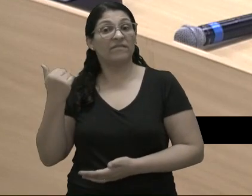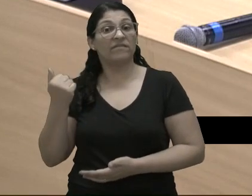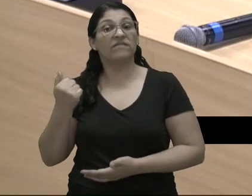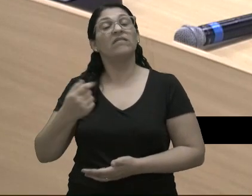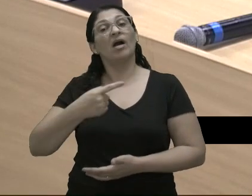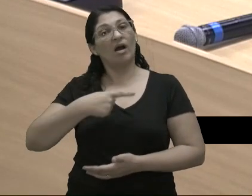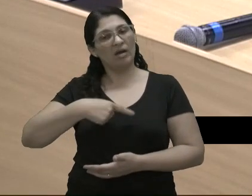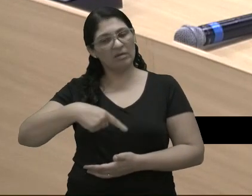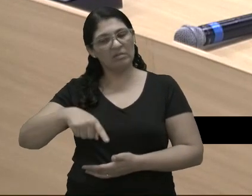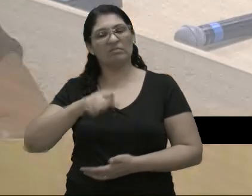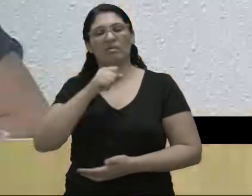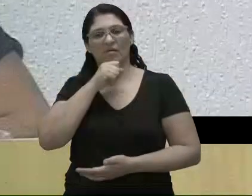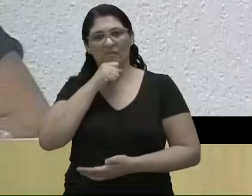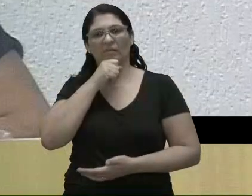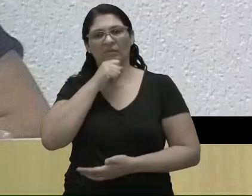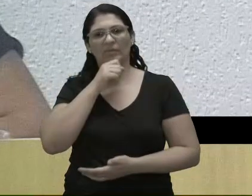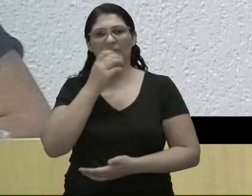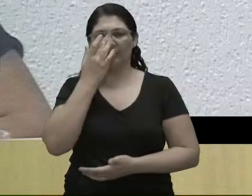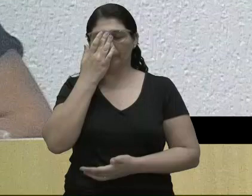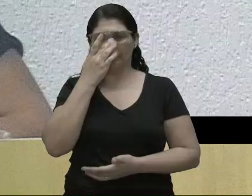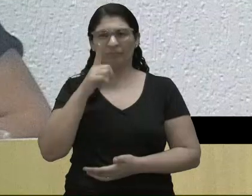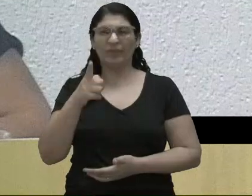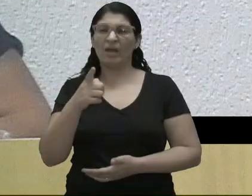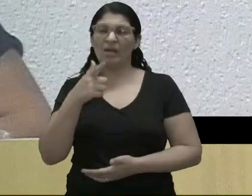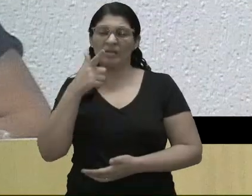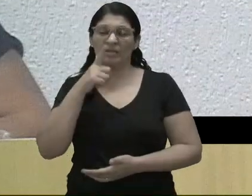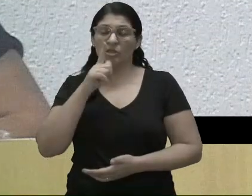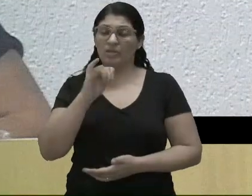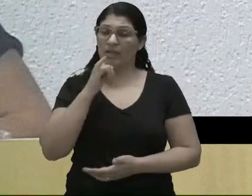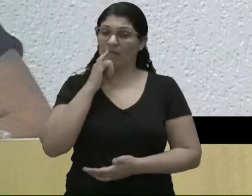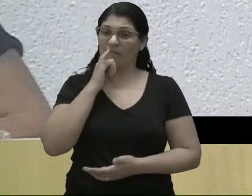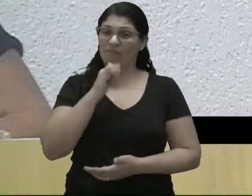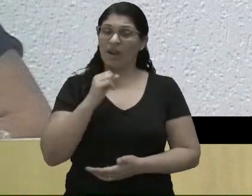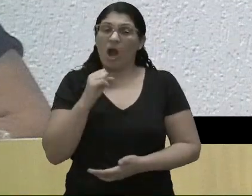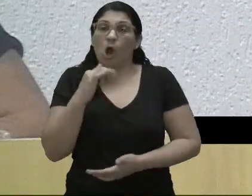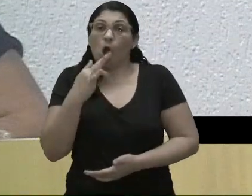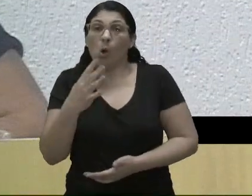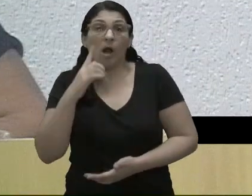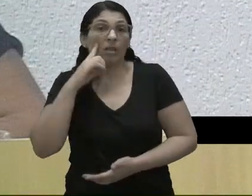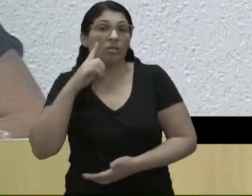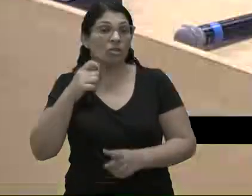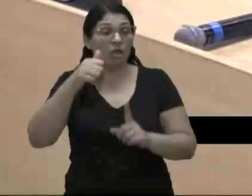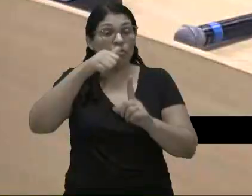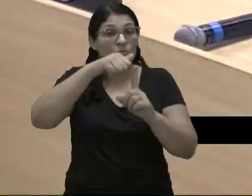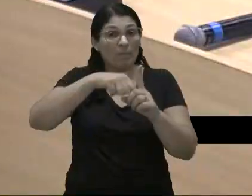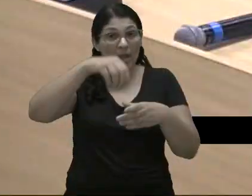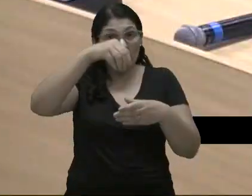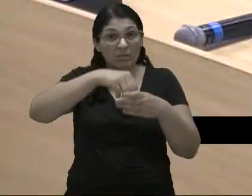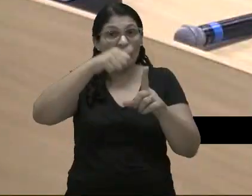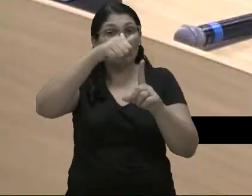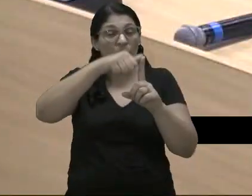Passam. Passam. Você tem condições de dizer para mim quantas vezes no mês?